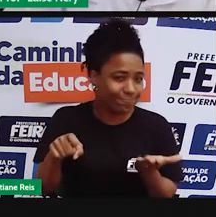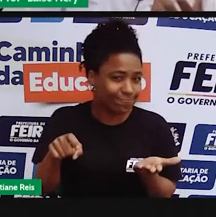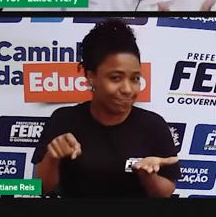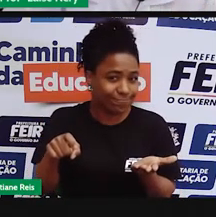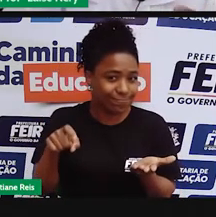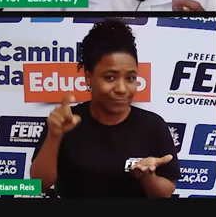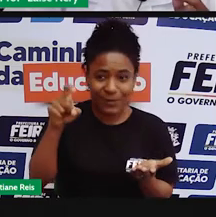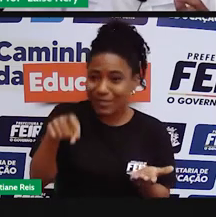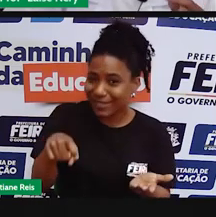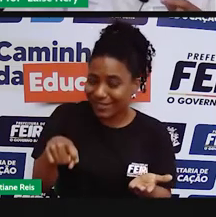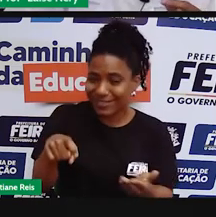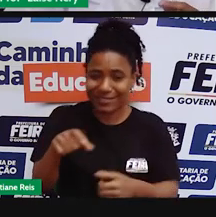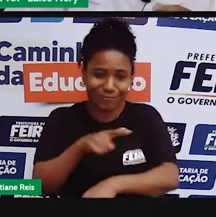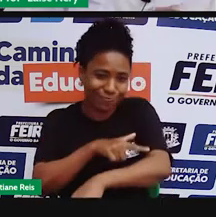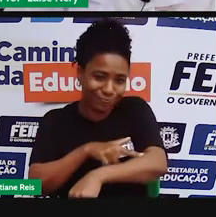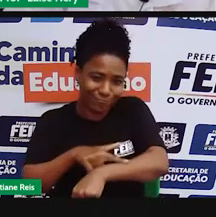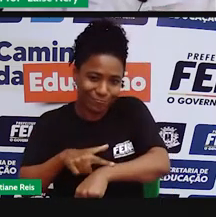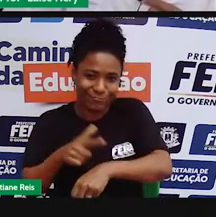ser gentil,